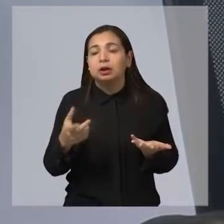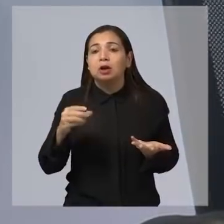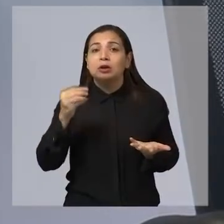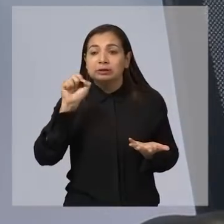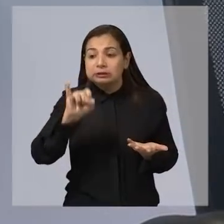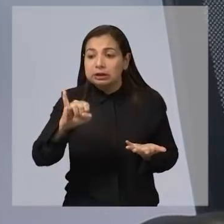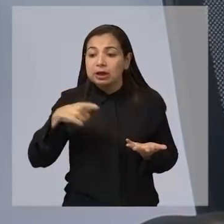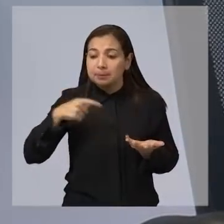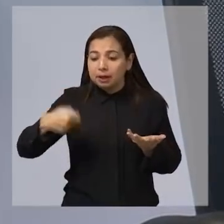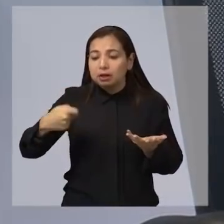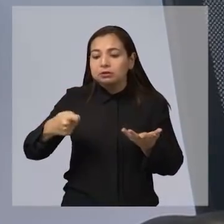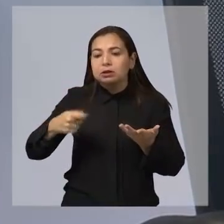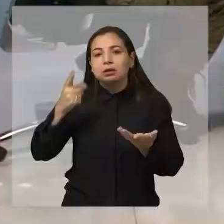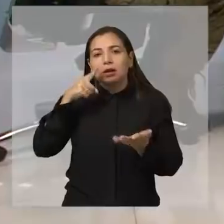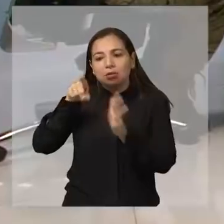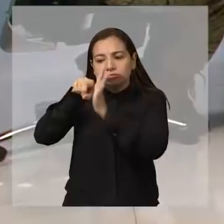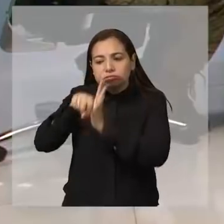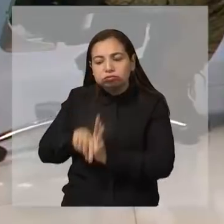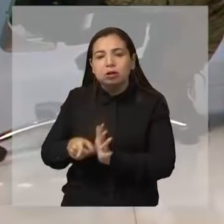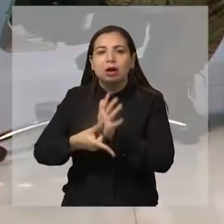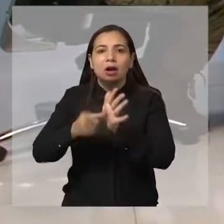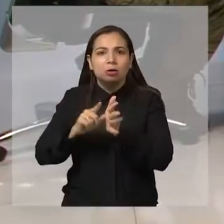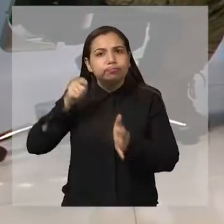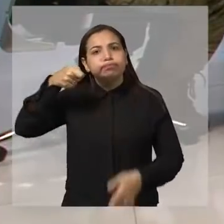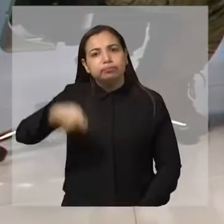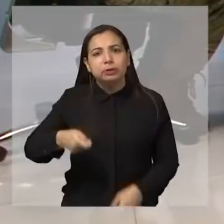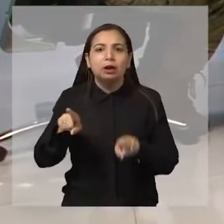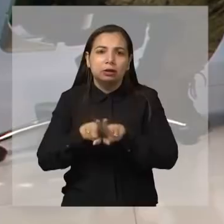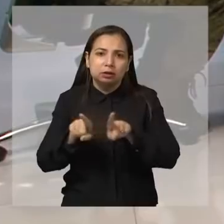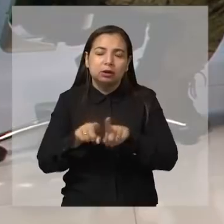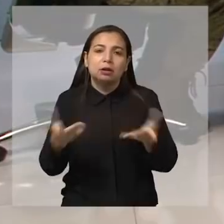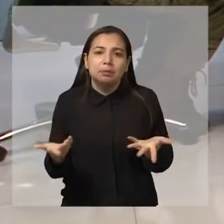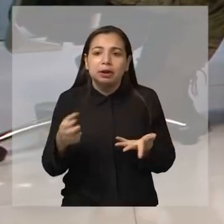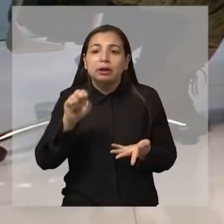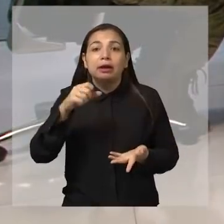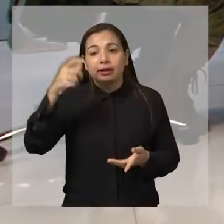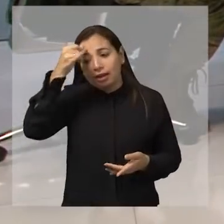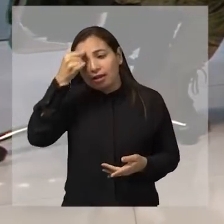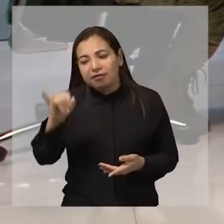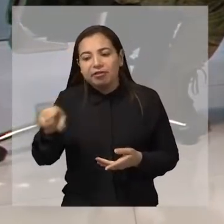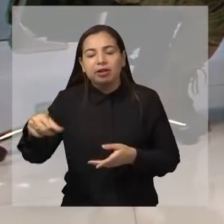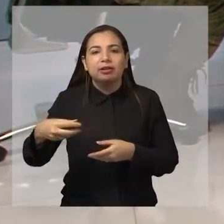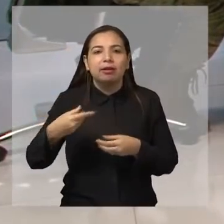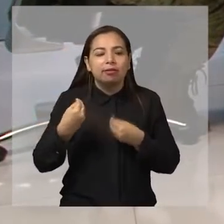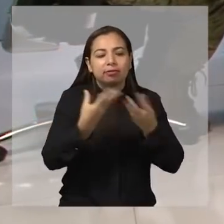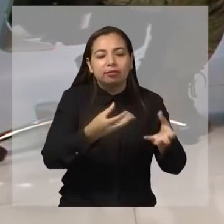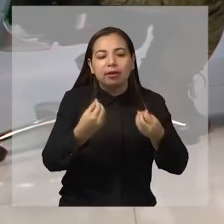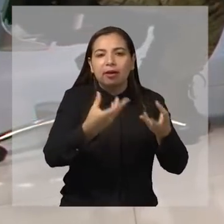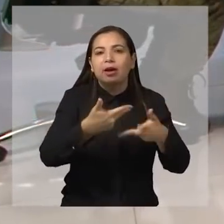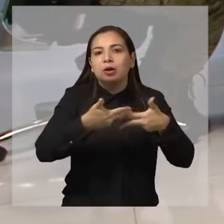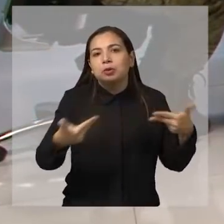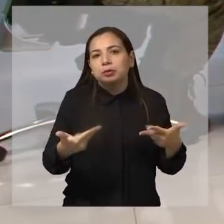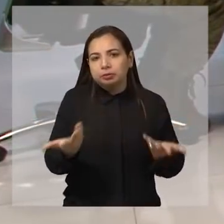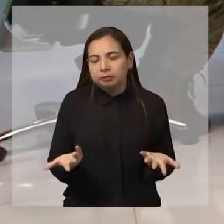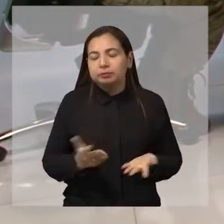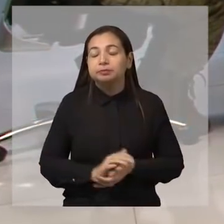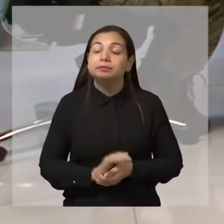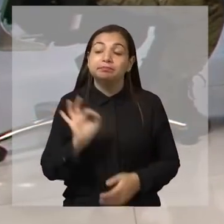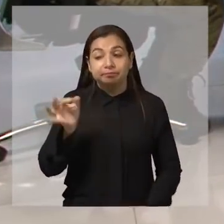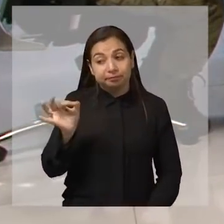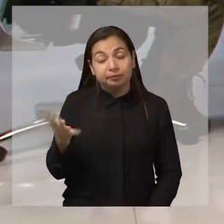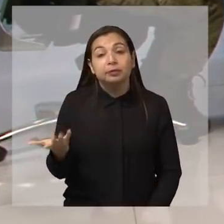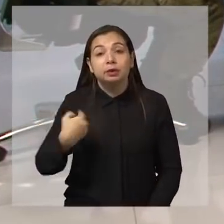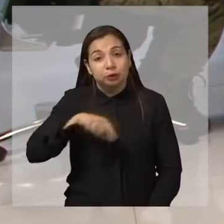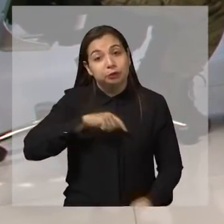leva nada para... A Polícia Federal, a gente tem parlatório. Parlatório, tem um vidro e um... É o que a gente vai mudar aqui. E eu não preciso de legislação para